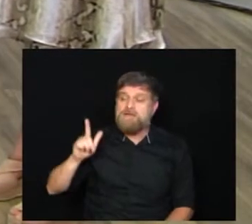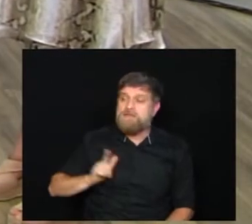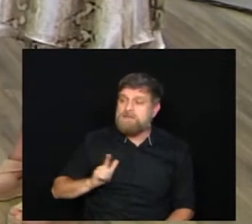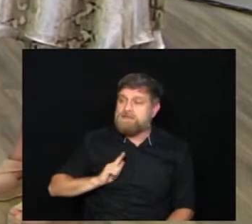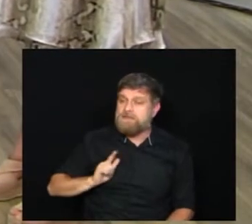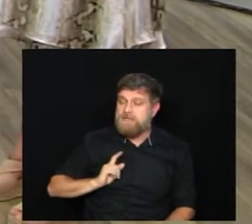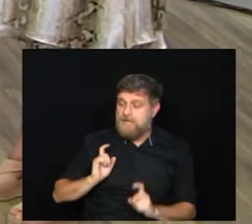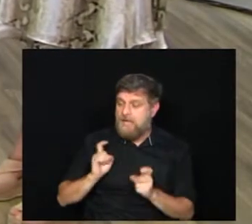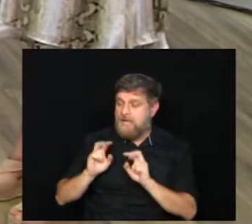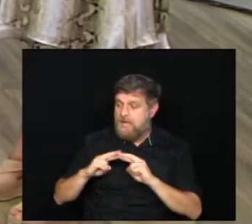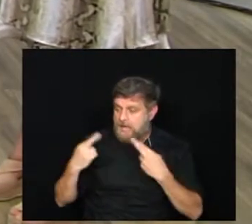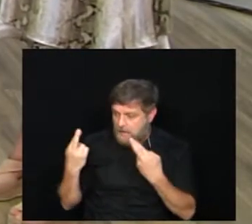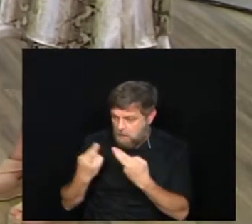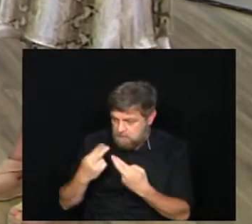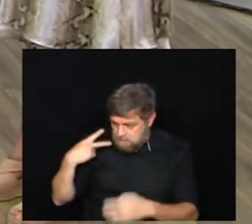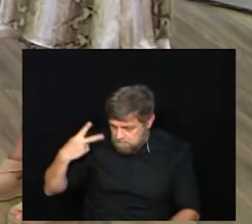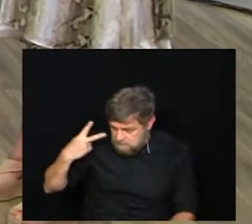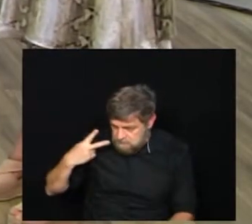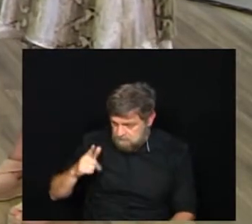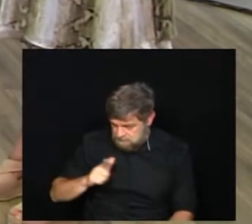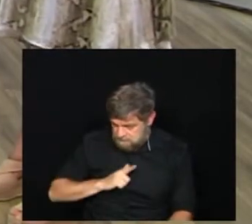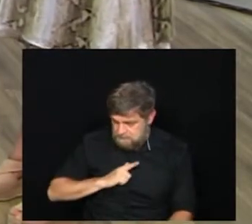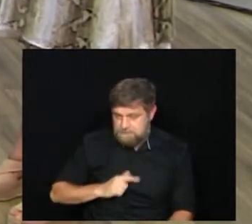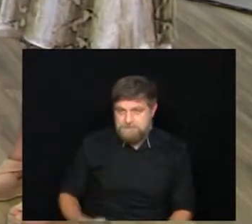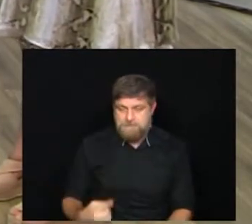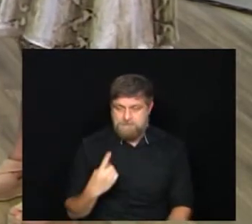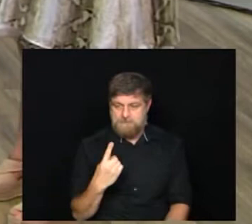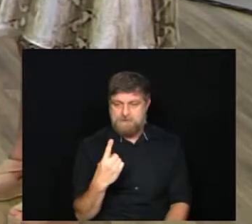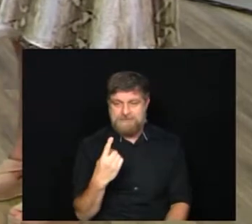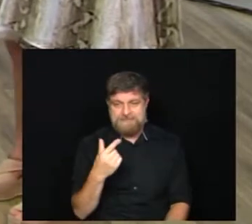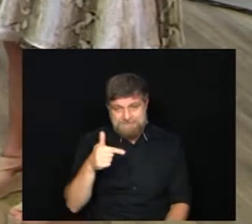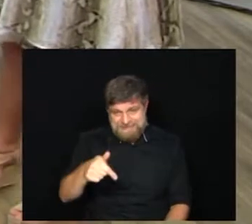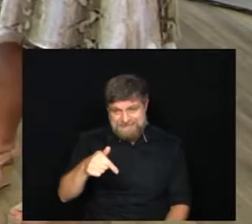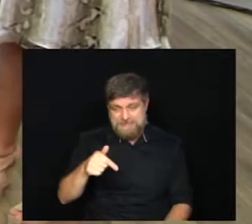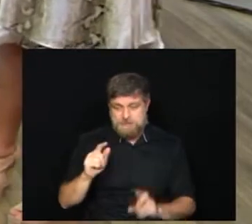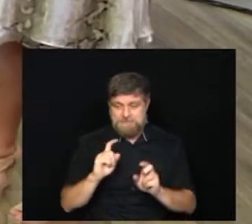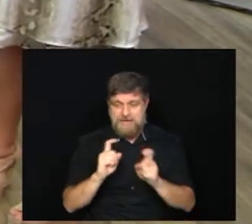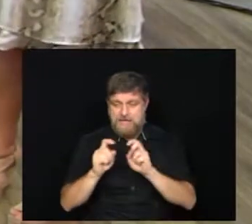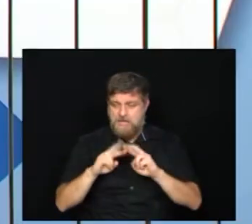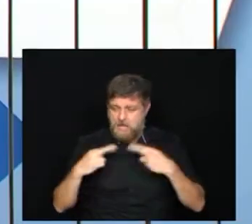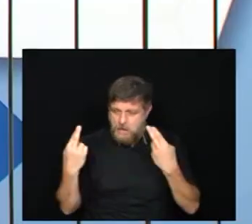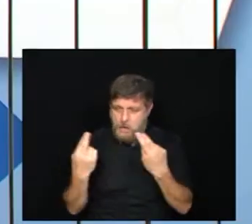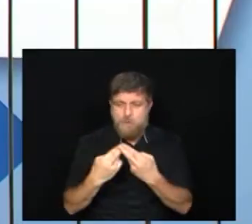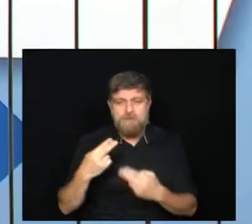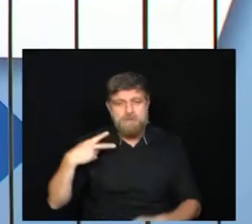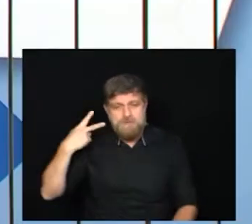de reunião ordinária. Nós temos hoje a 17ª